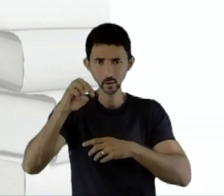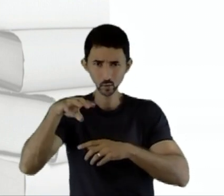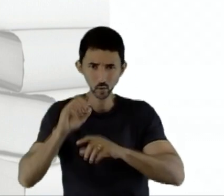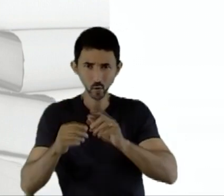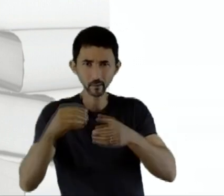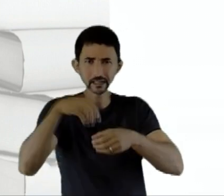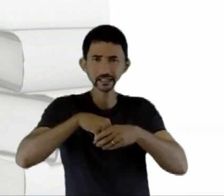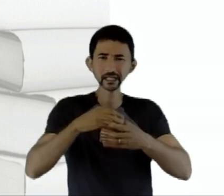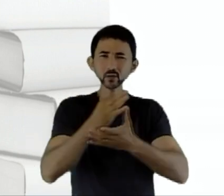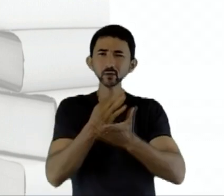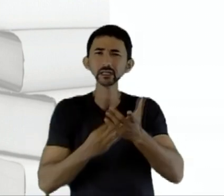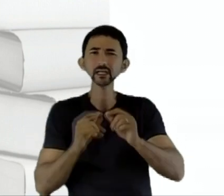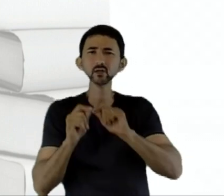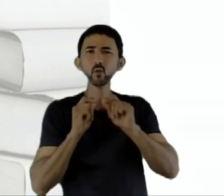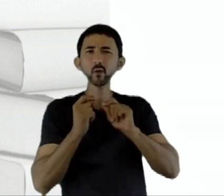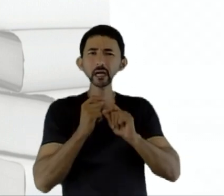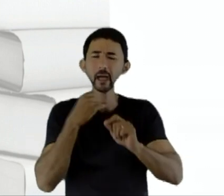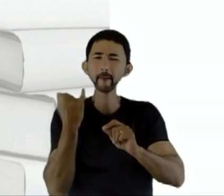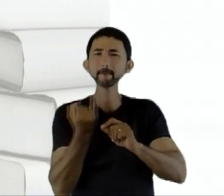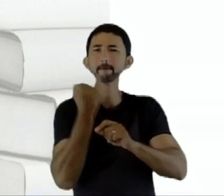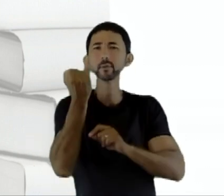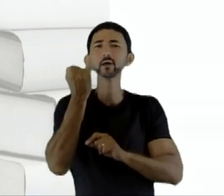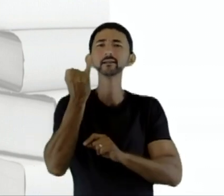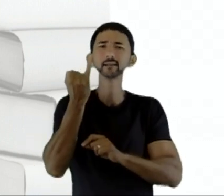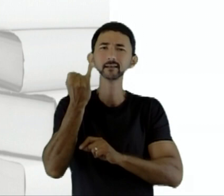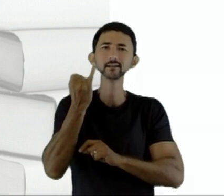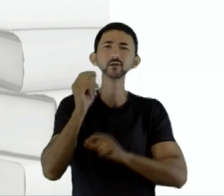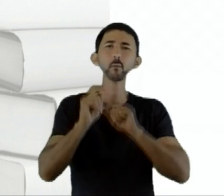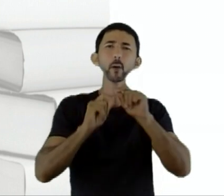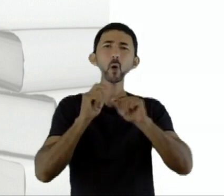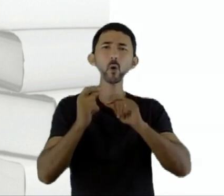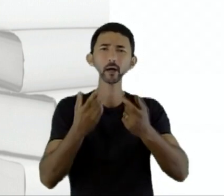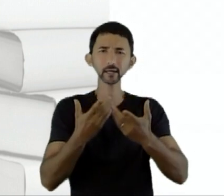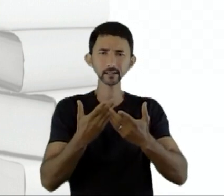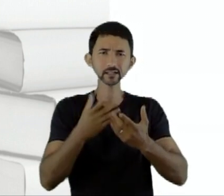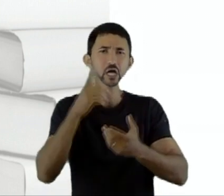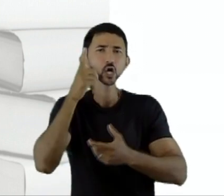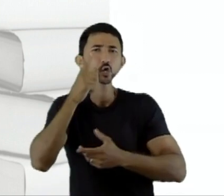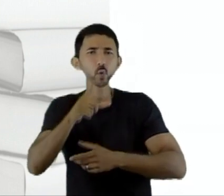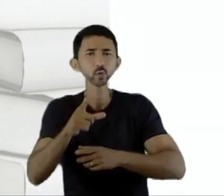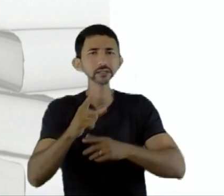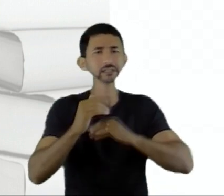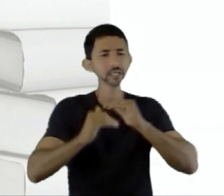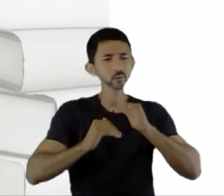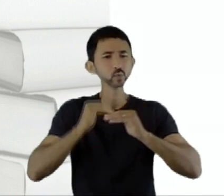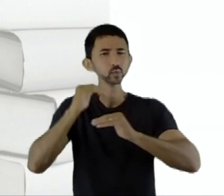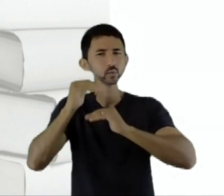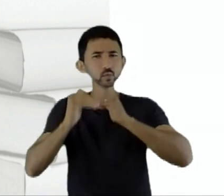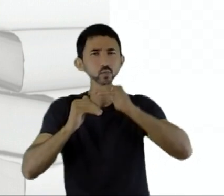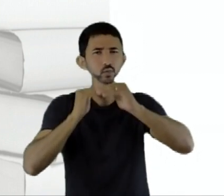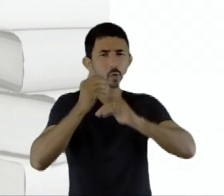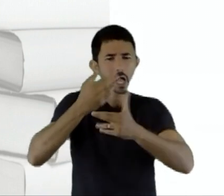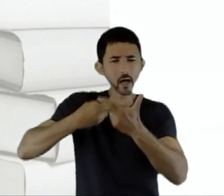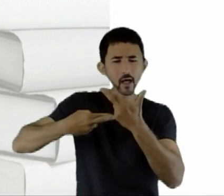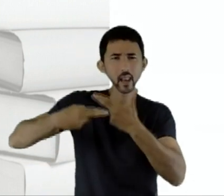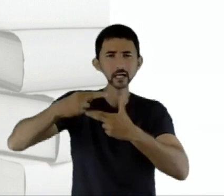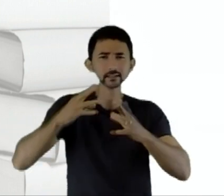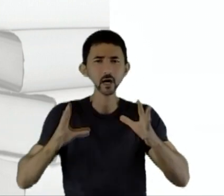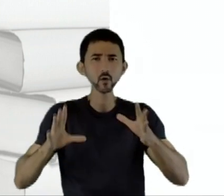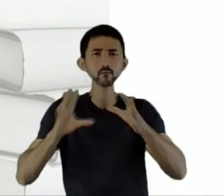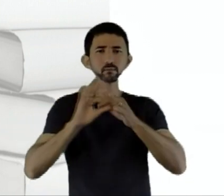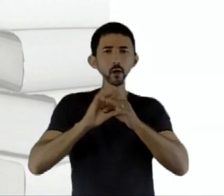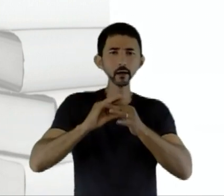dentro do texto eles são importantíssimos para que você consiga construir as suas relações